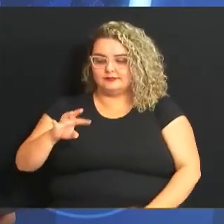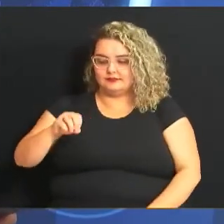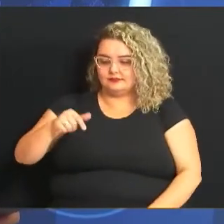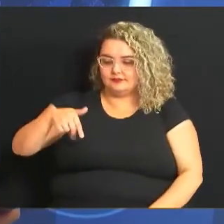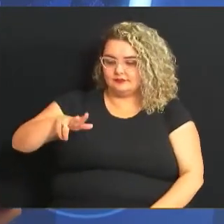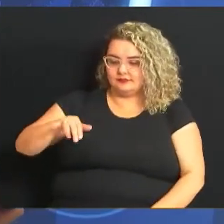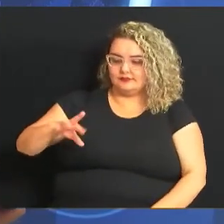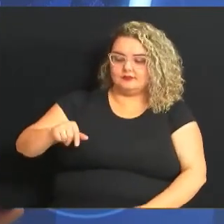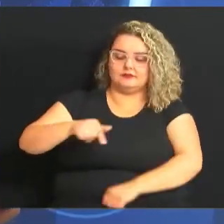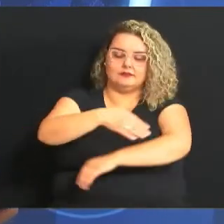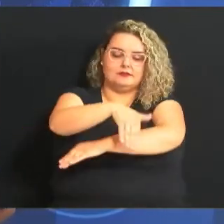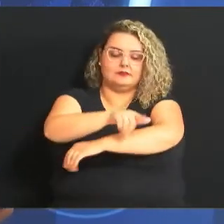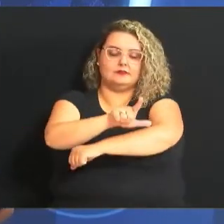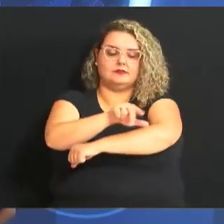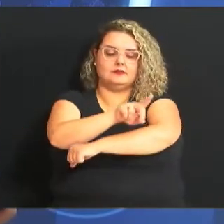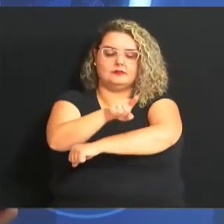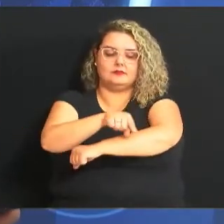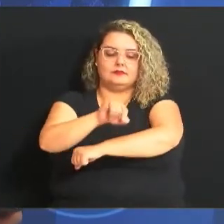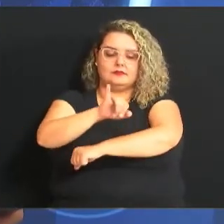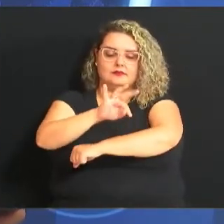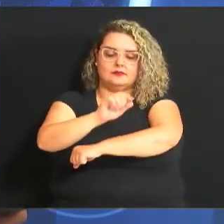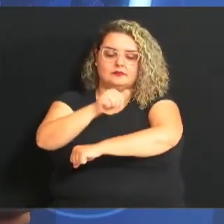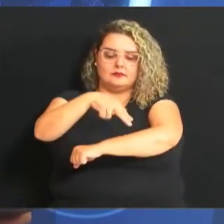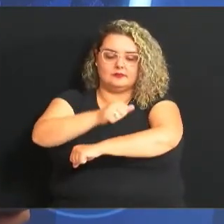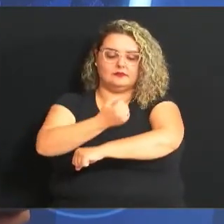gratificante poder vir ao mundo e poder